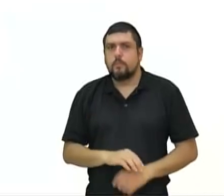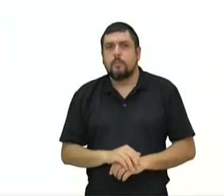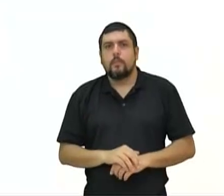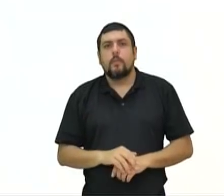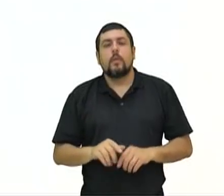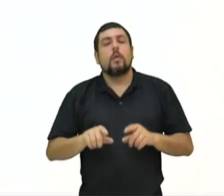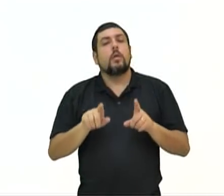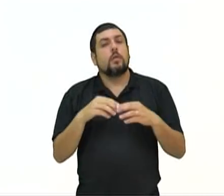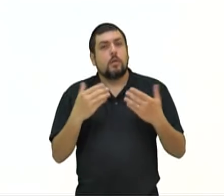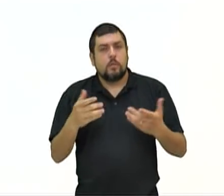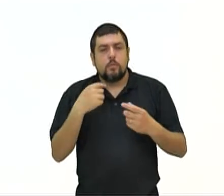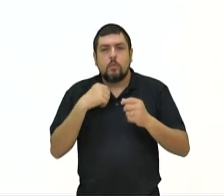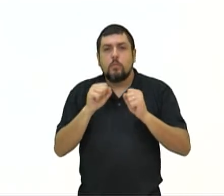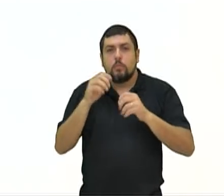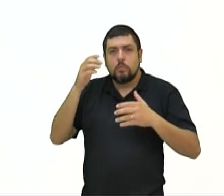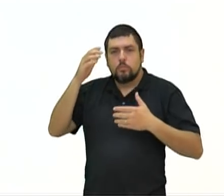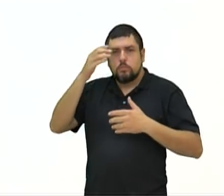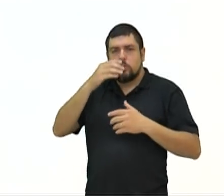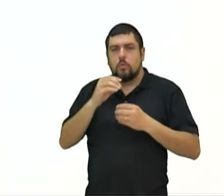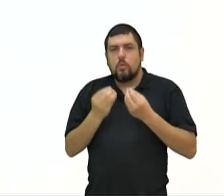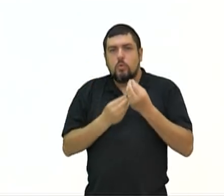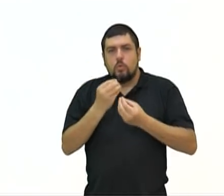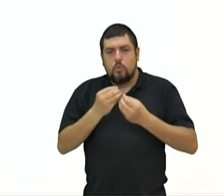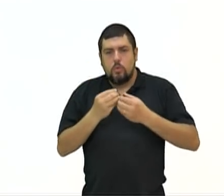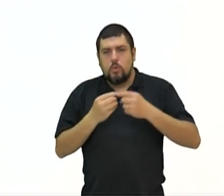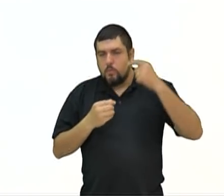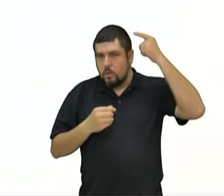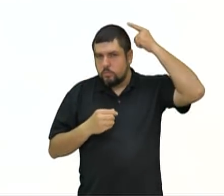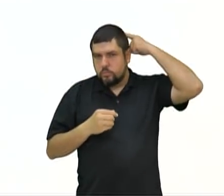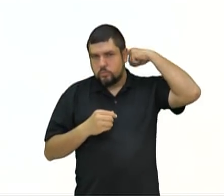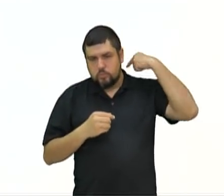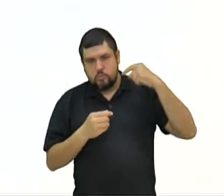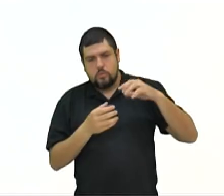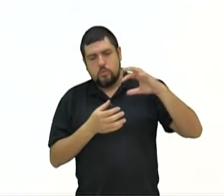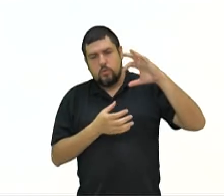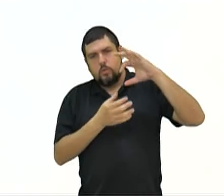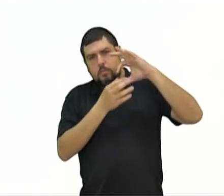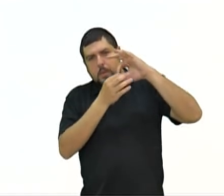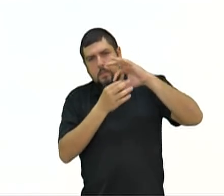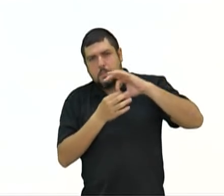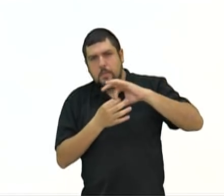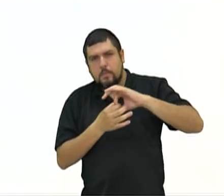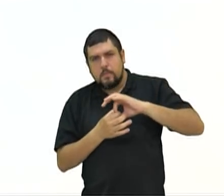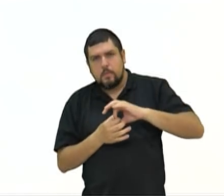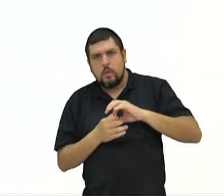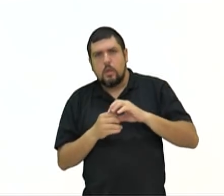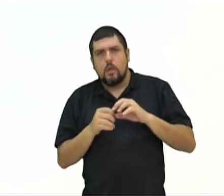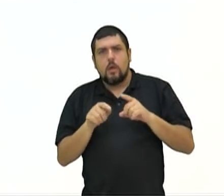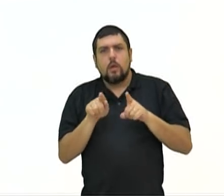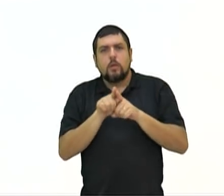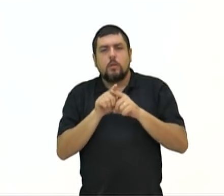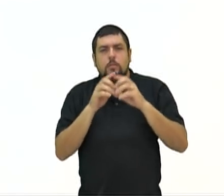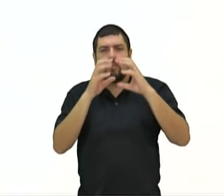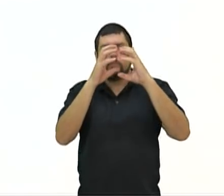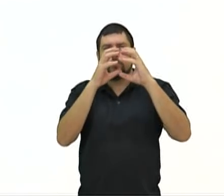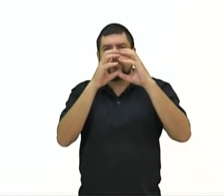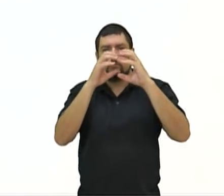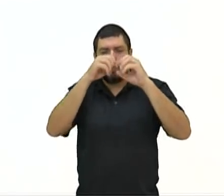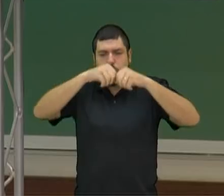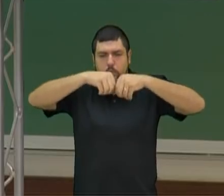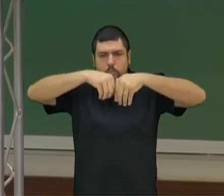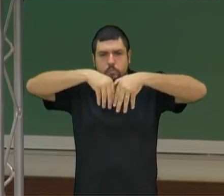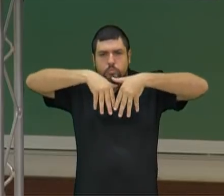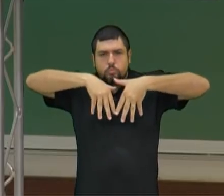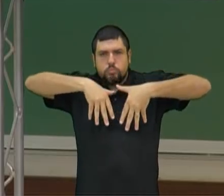podem afetar as conexões entre as células nervosas e impedir ou prejudicar a transmissão de informações entre elas.